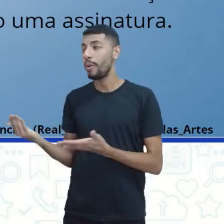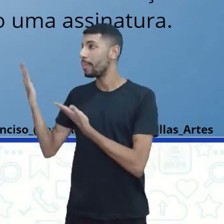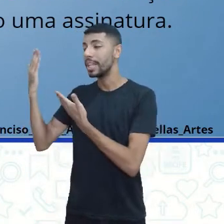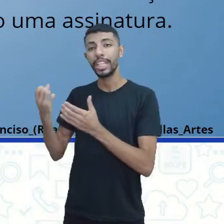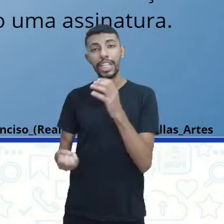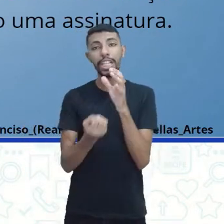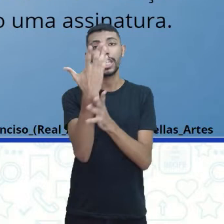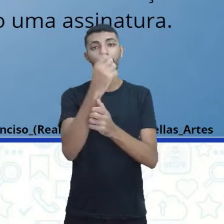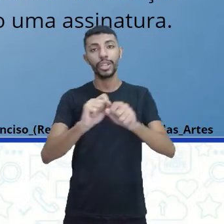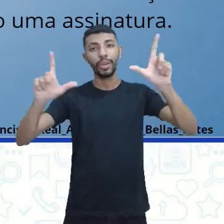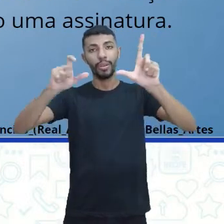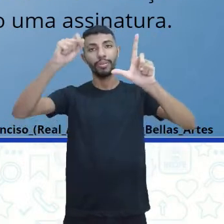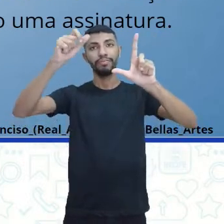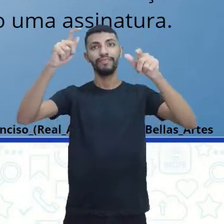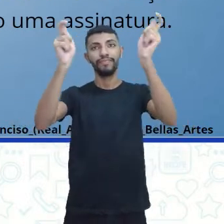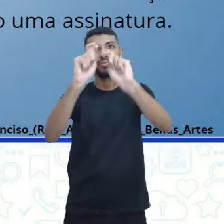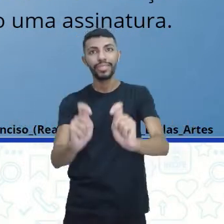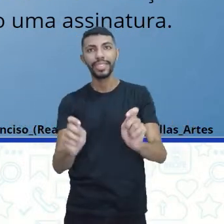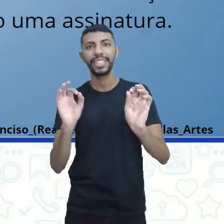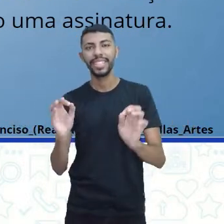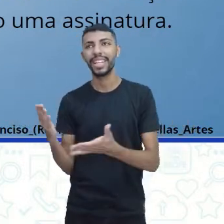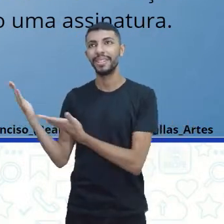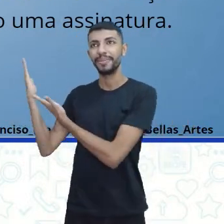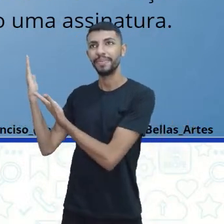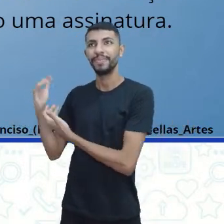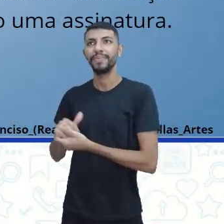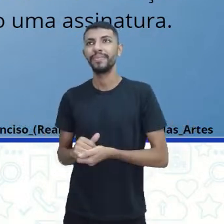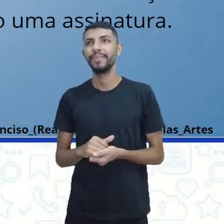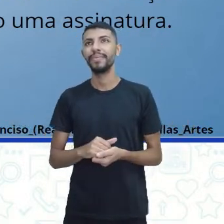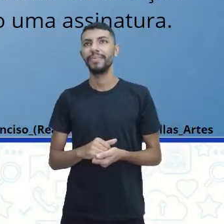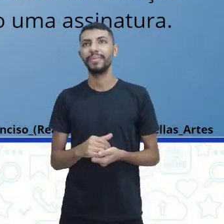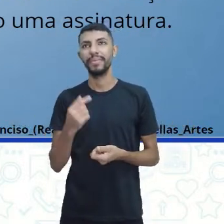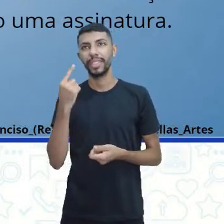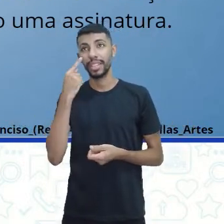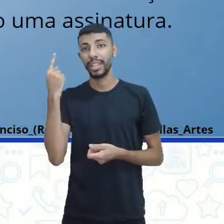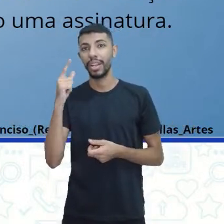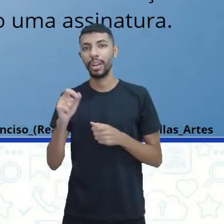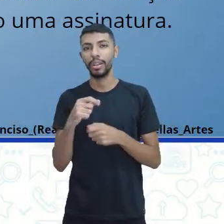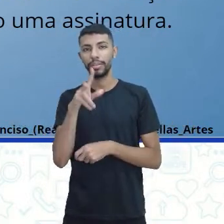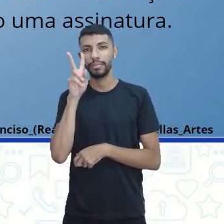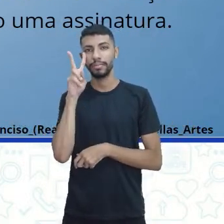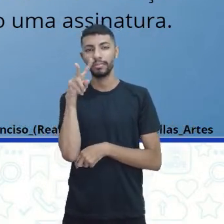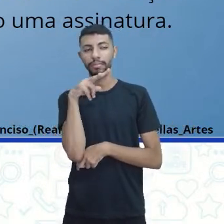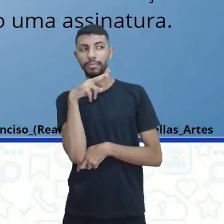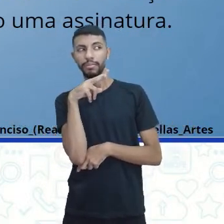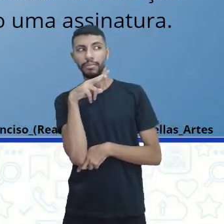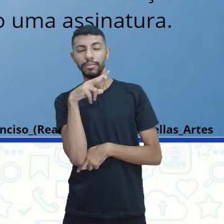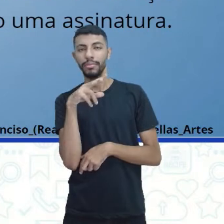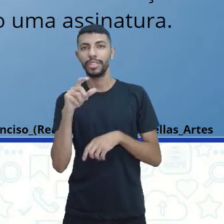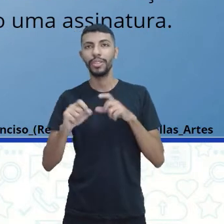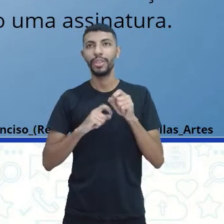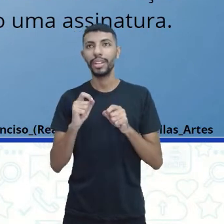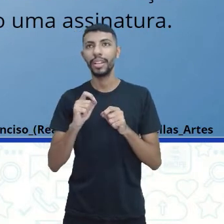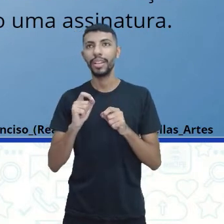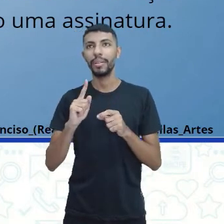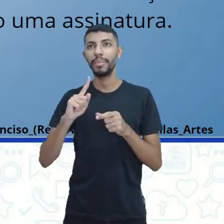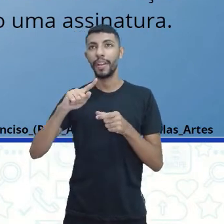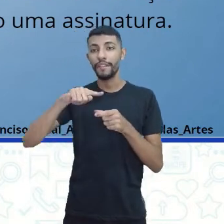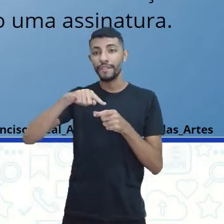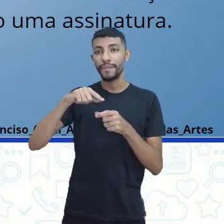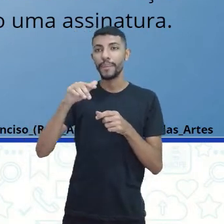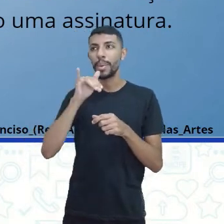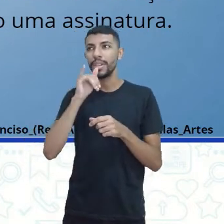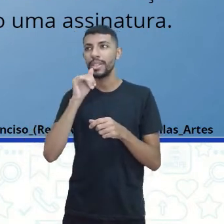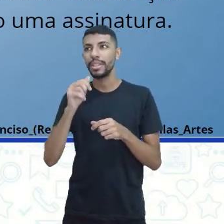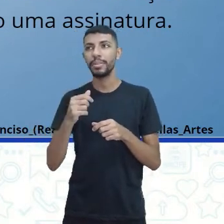essa obra impressionante. E ele olha, ele parece olhar fixamente para fora